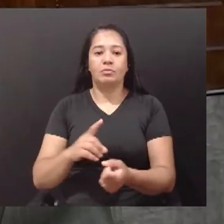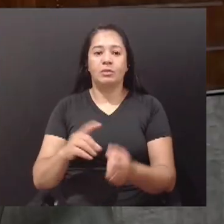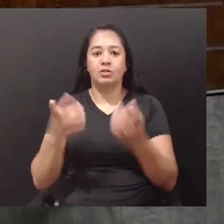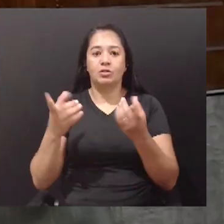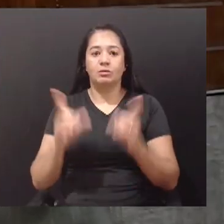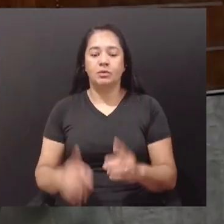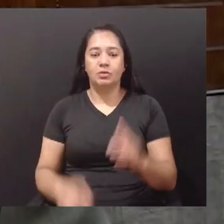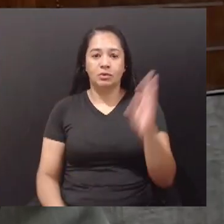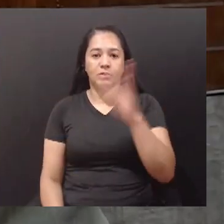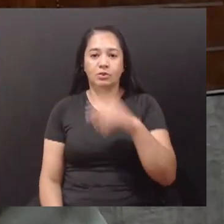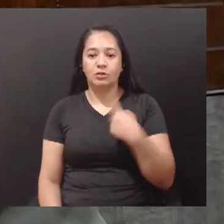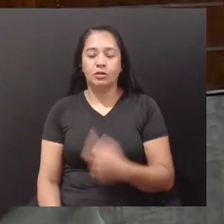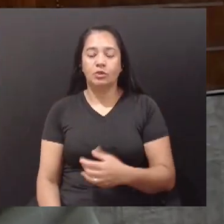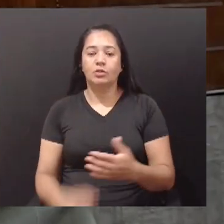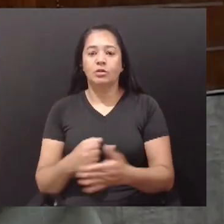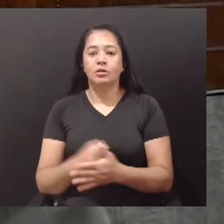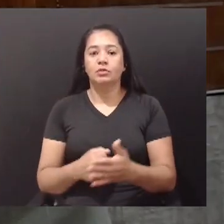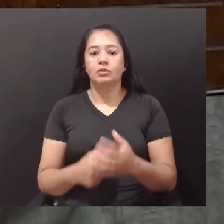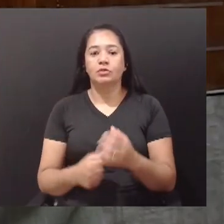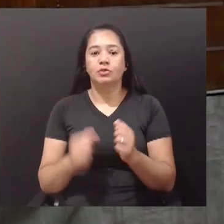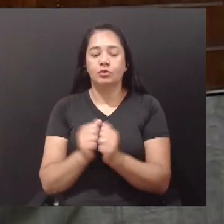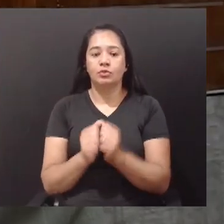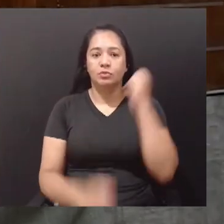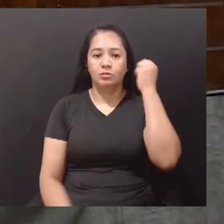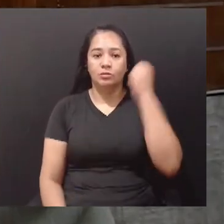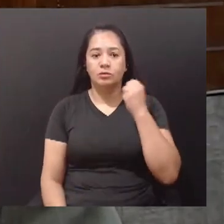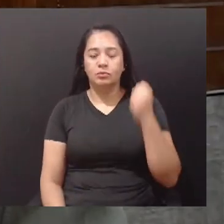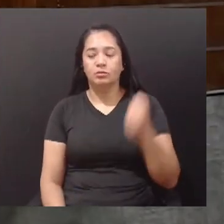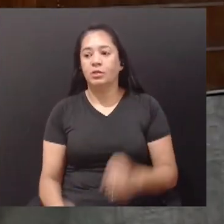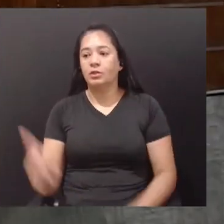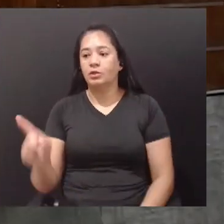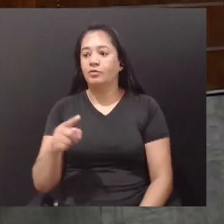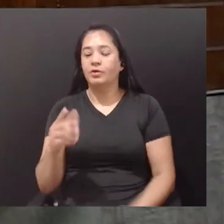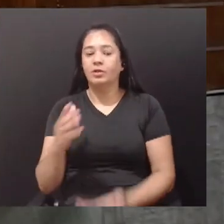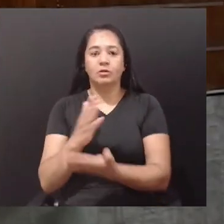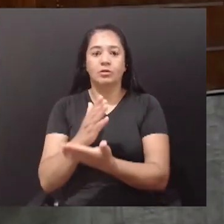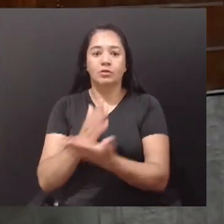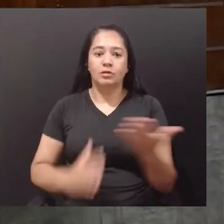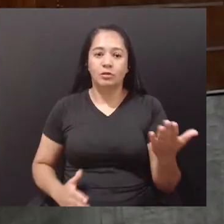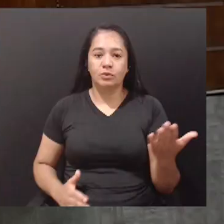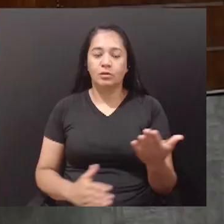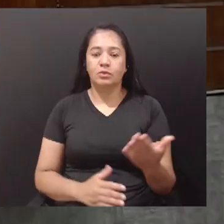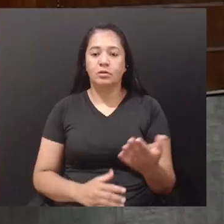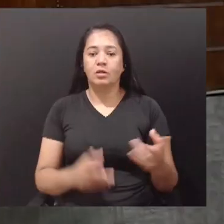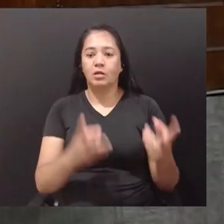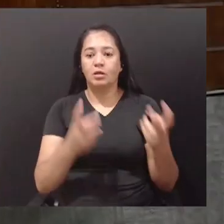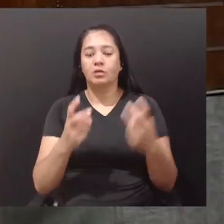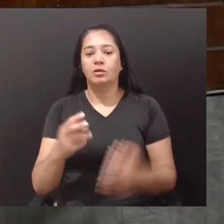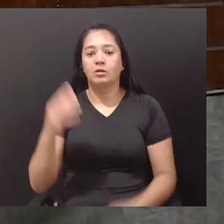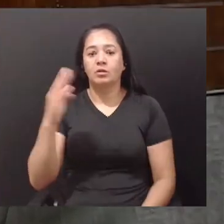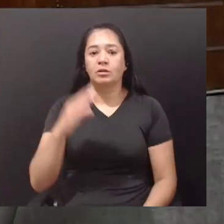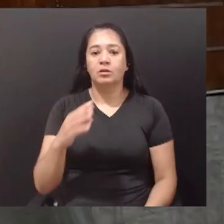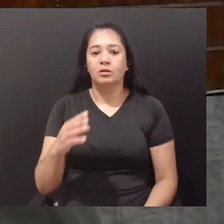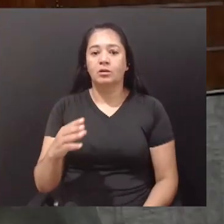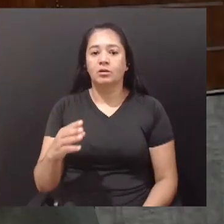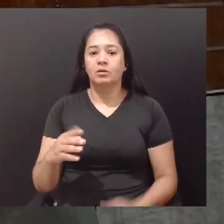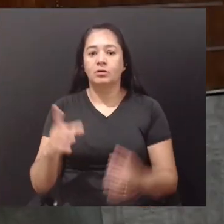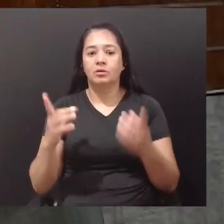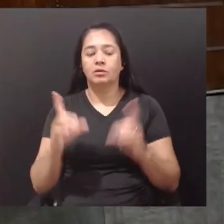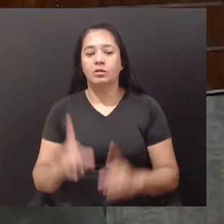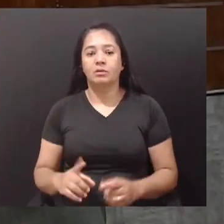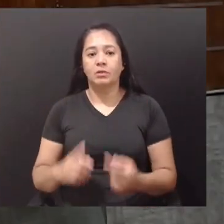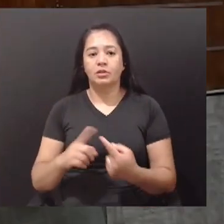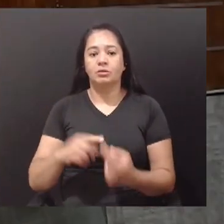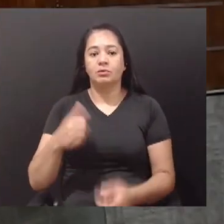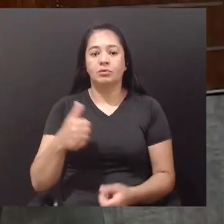os senadores para poder quebrar o veto do presidente e reconhecer no Brasil o diabetes tipo 1 como deficiência. Com certeza